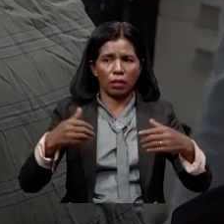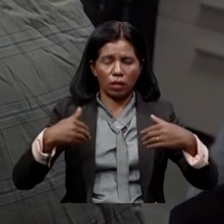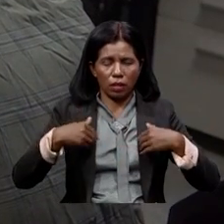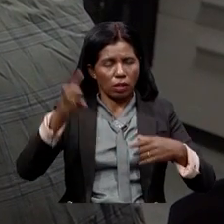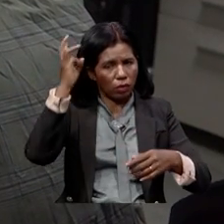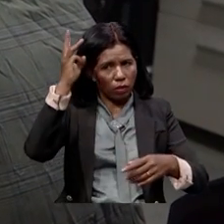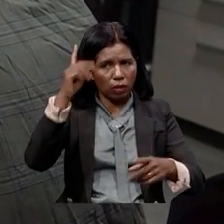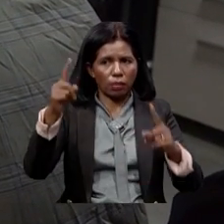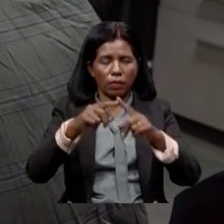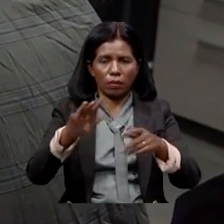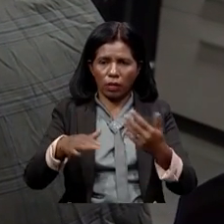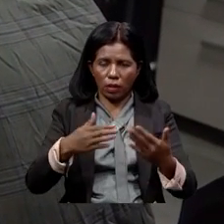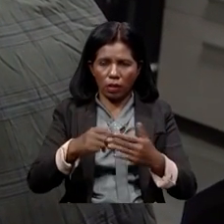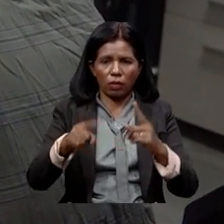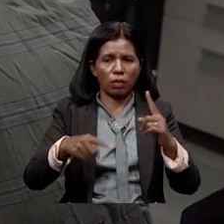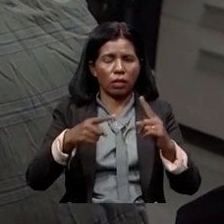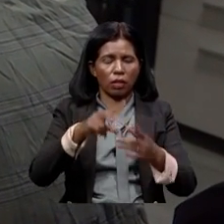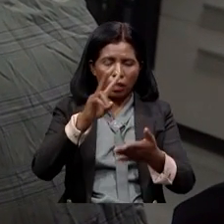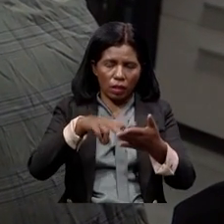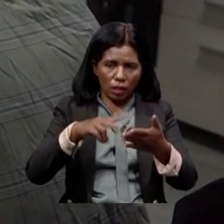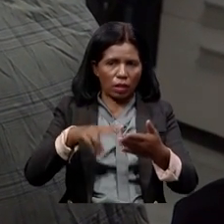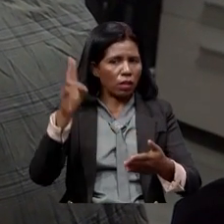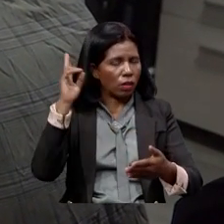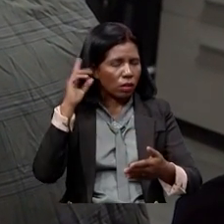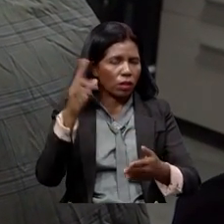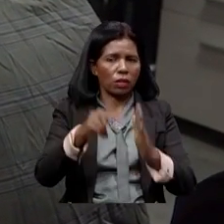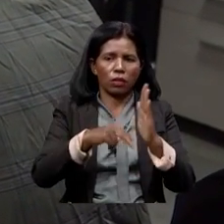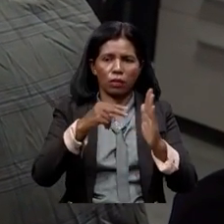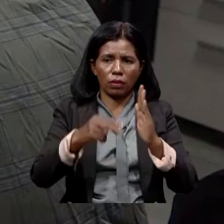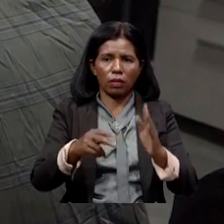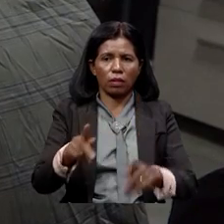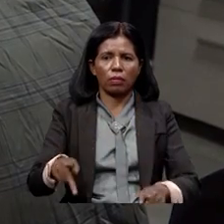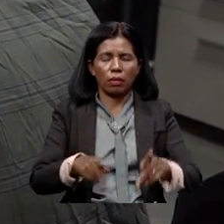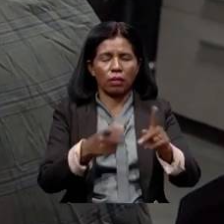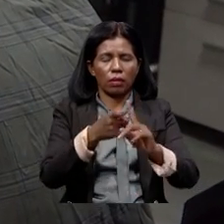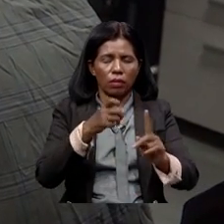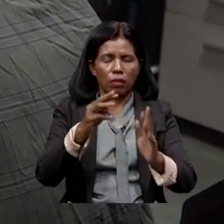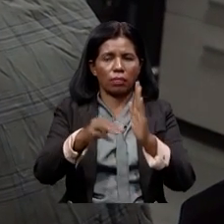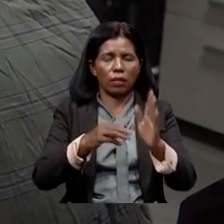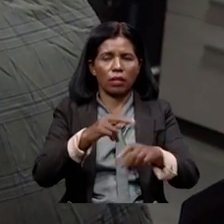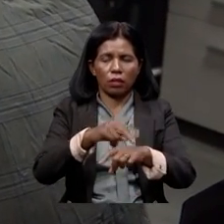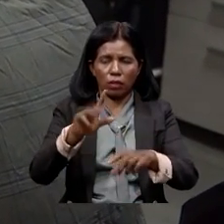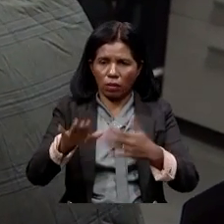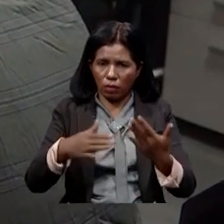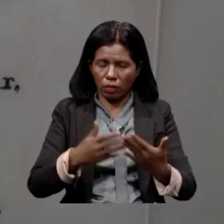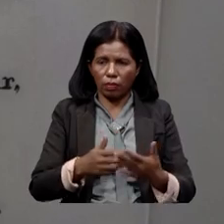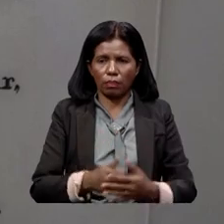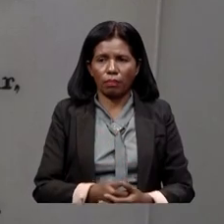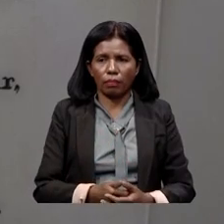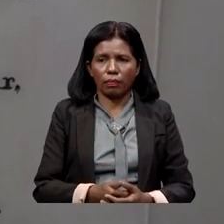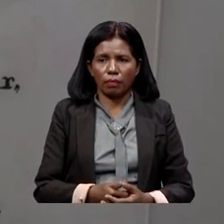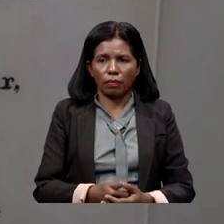duvidas ba komunidade sira wainghira le karona no notisia nebe publika husi media nasional sira. Au